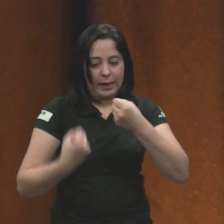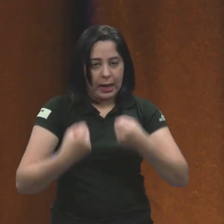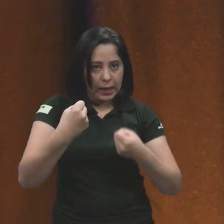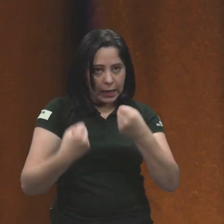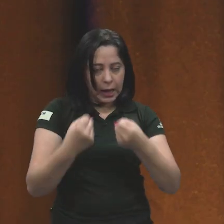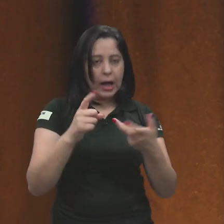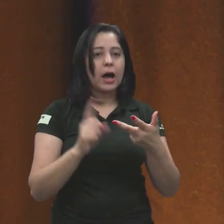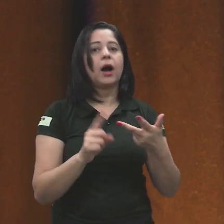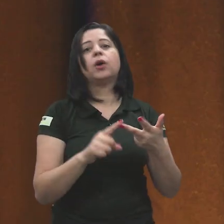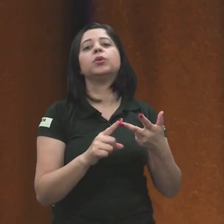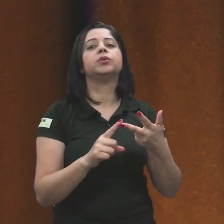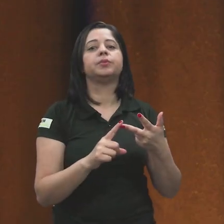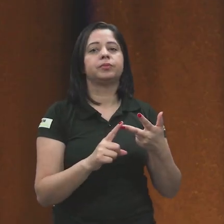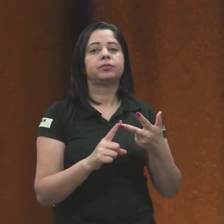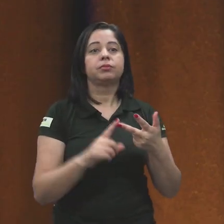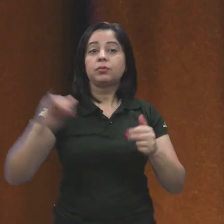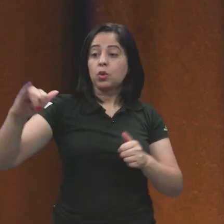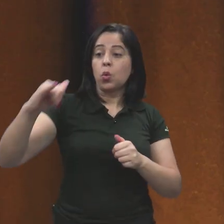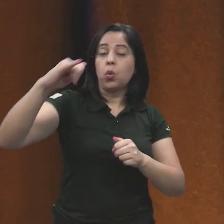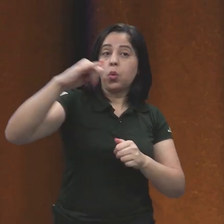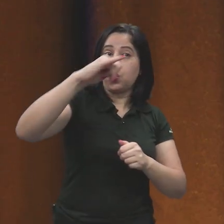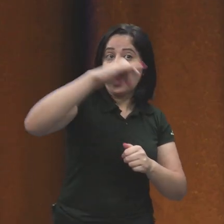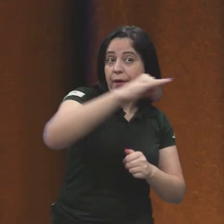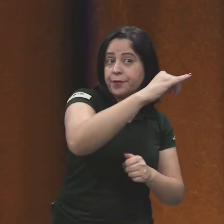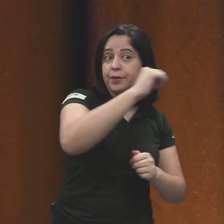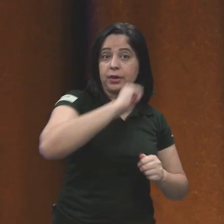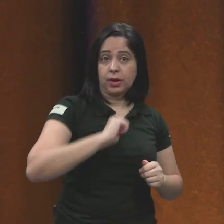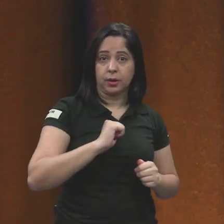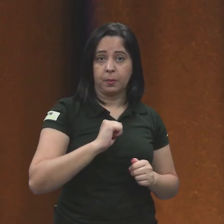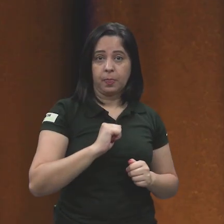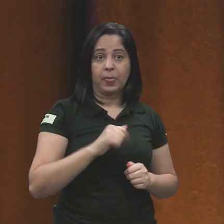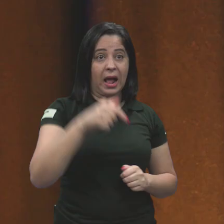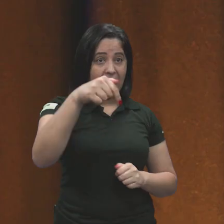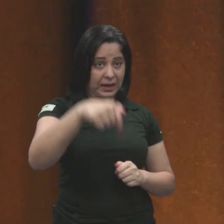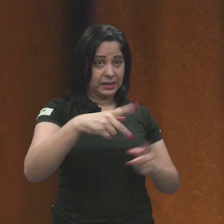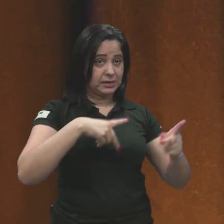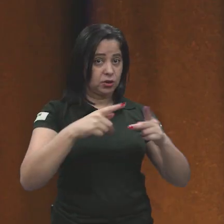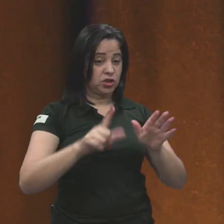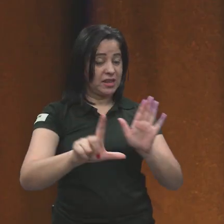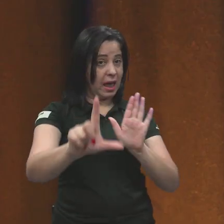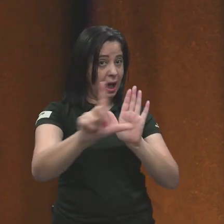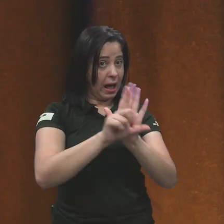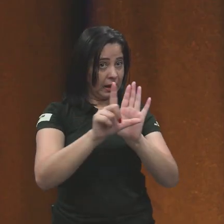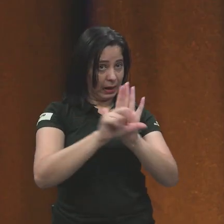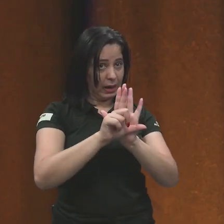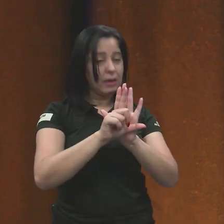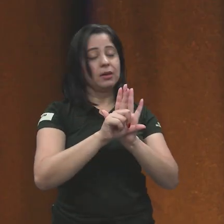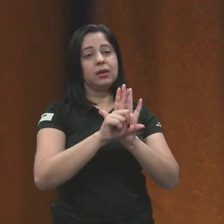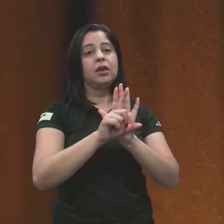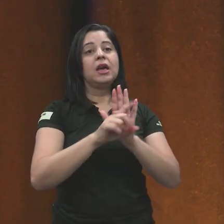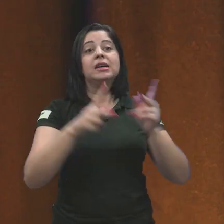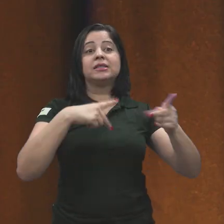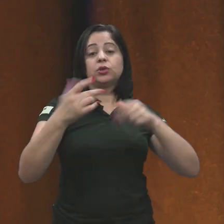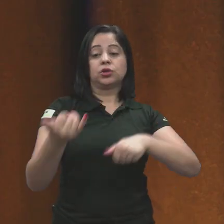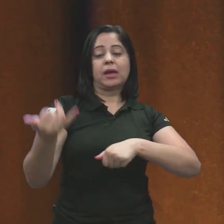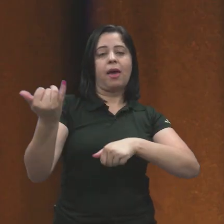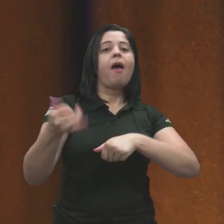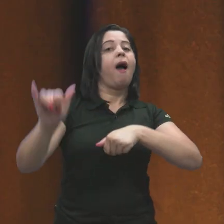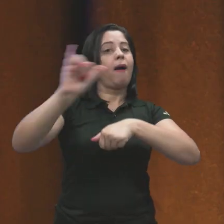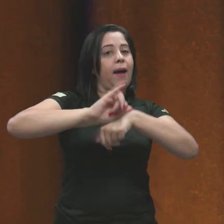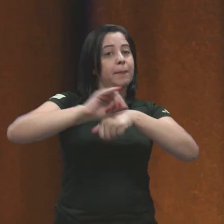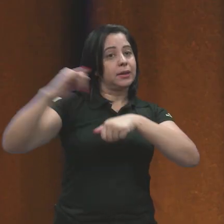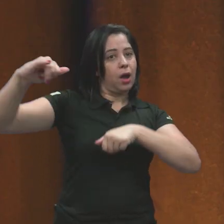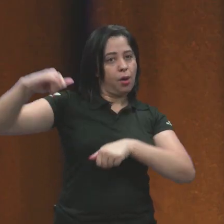indústrias aeronáuticas. A lei que nós instituímos, a capital do avião, justamente vem remarcar esse novo tempo